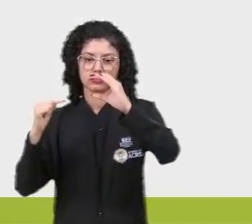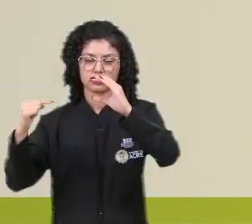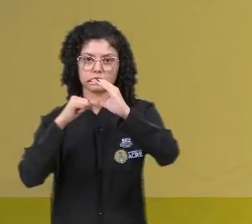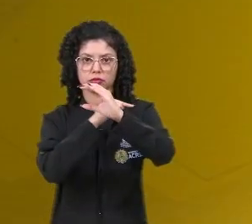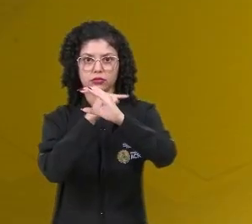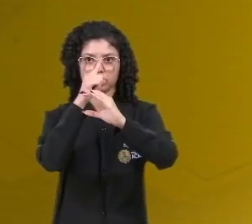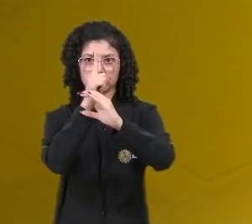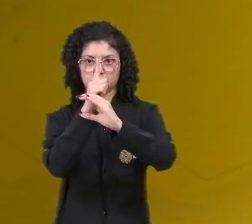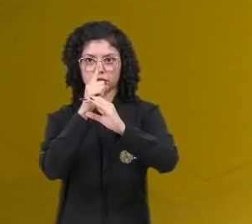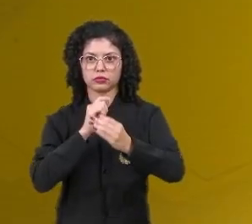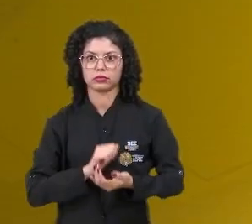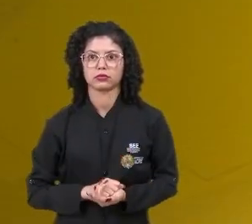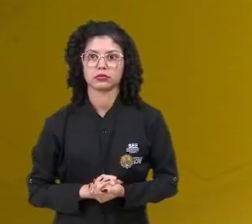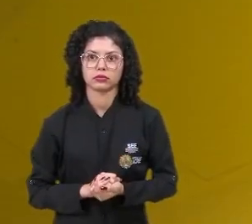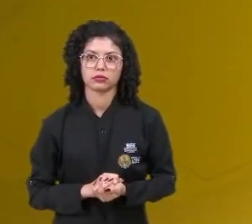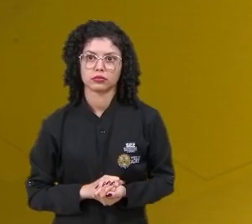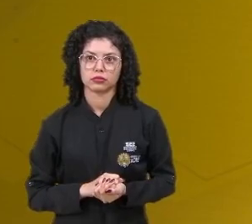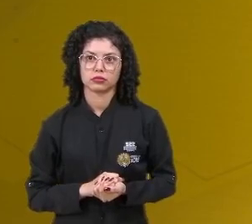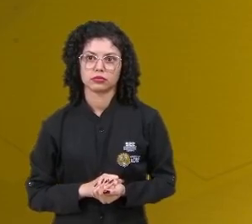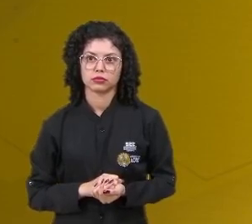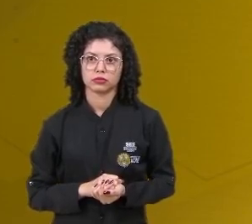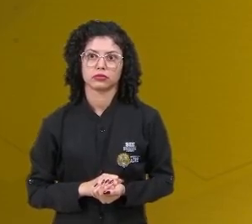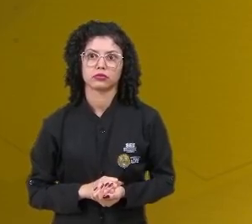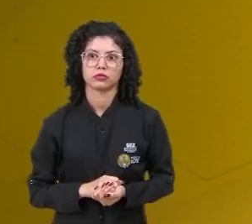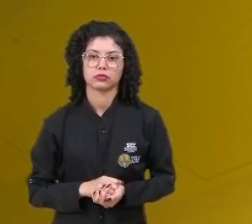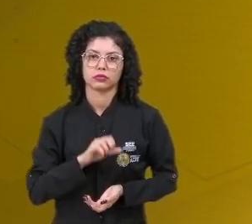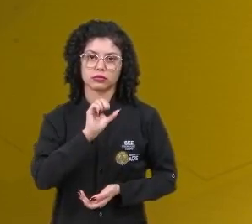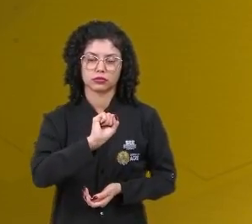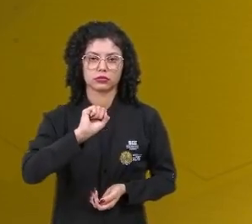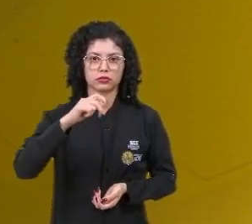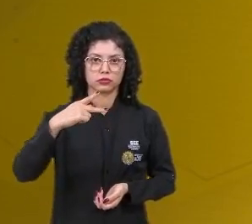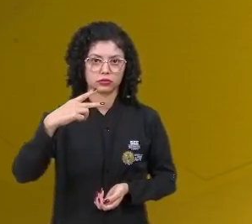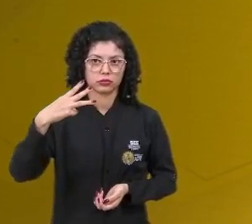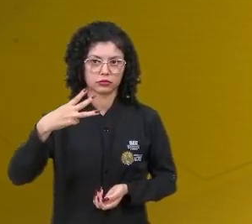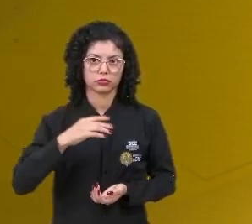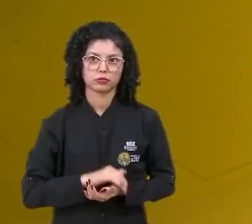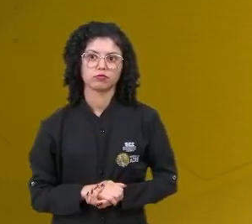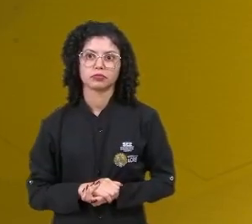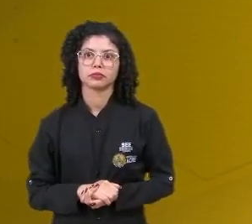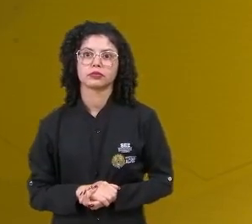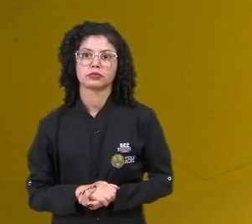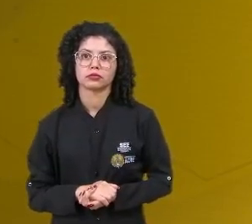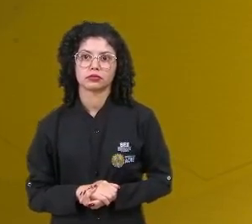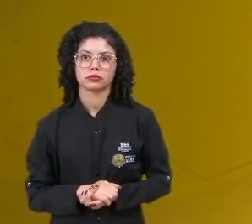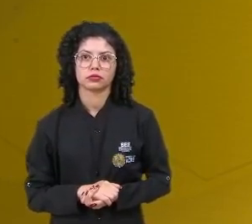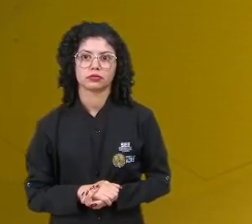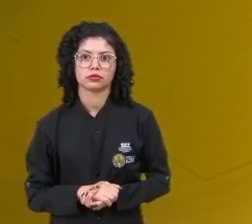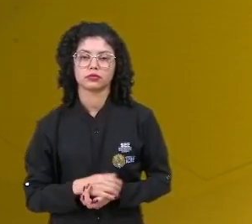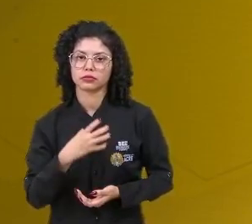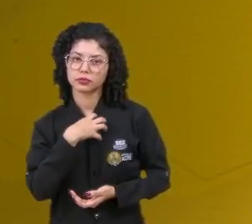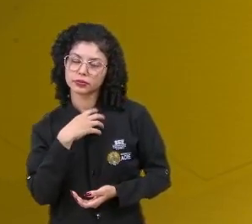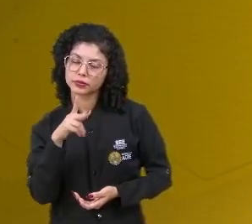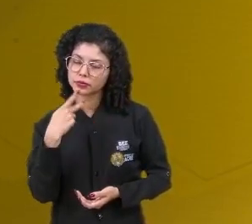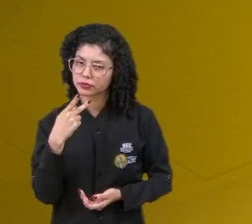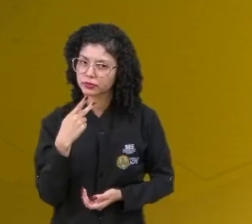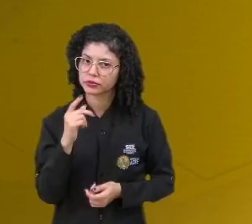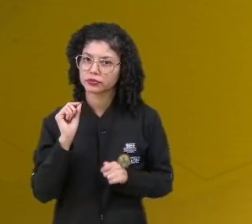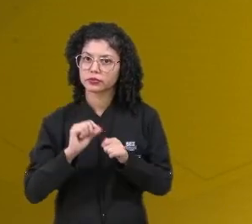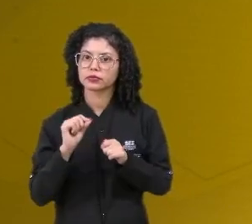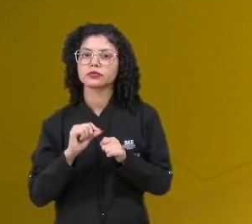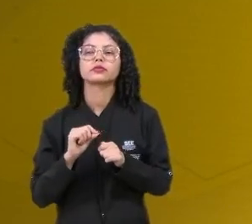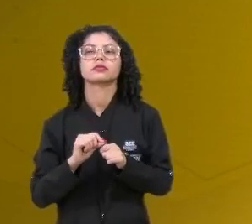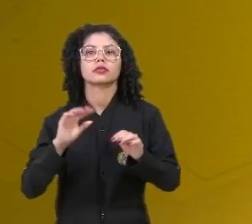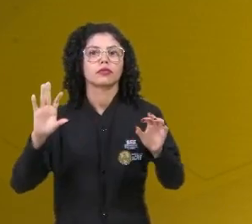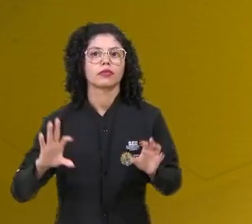são 4 tipos de ligação sigma? Então é sp3. Então aí, em que momento que eu vou aí fazer